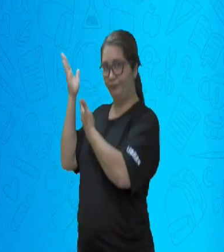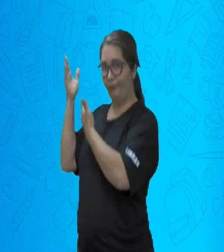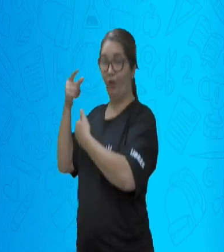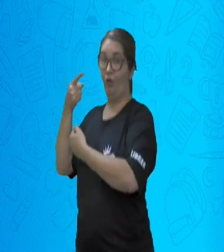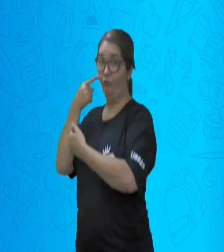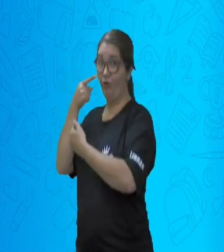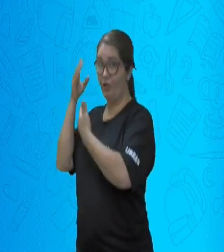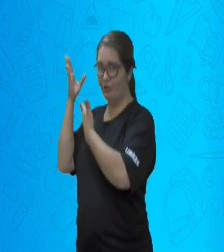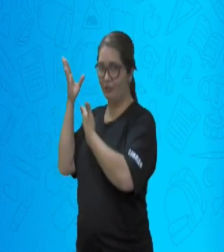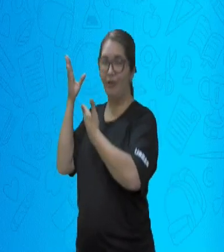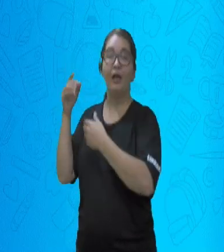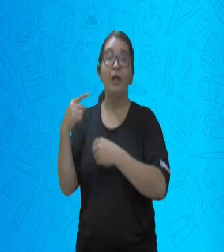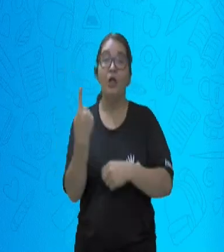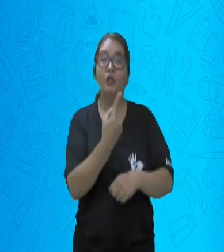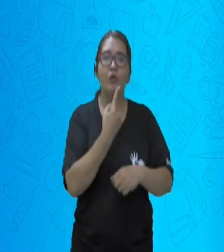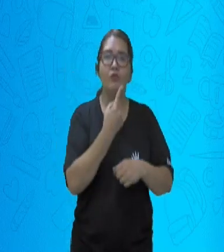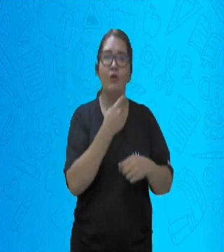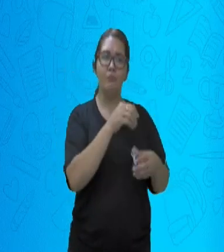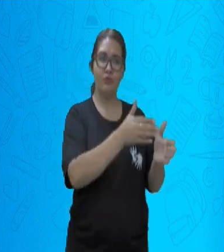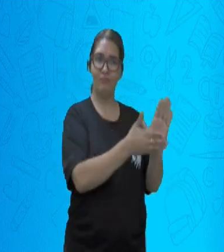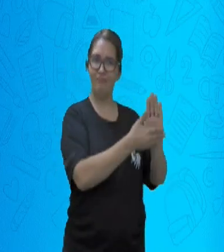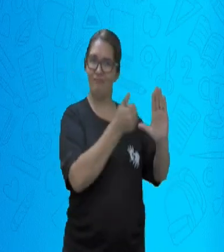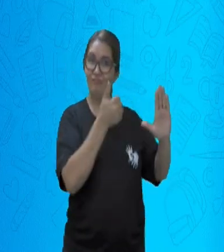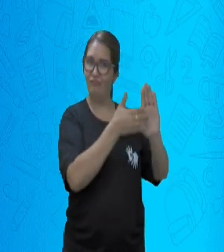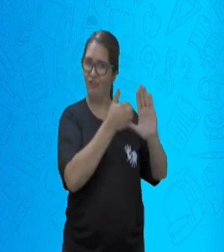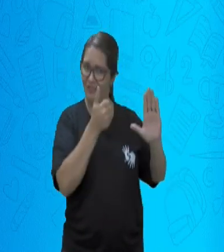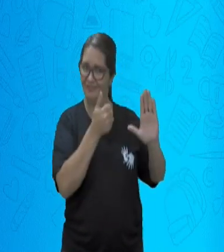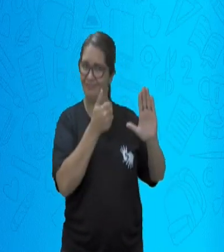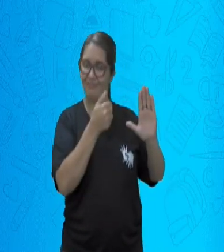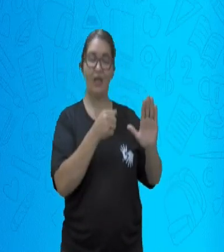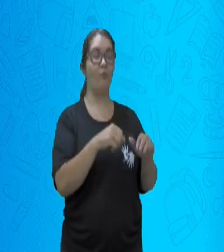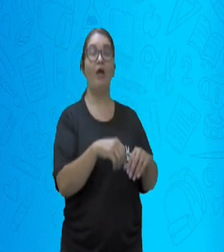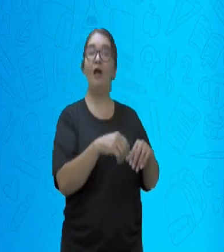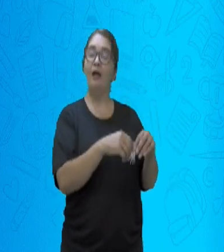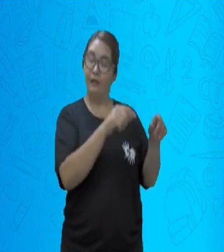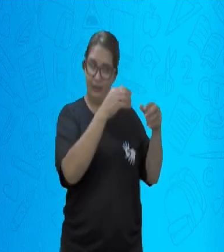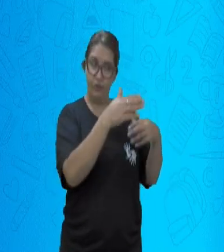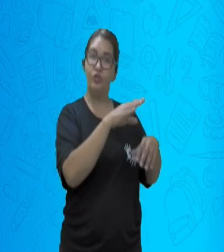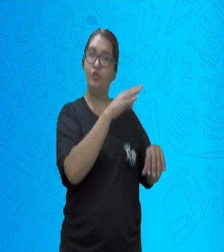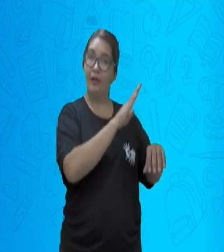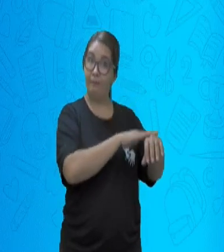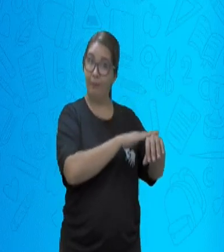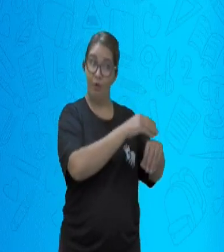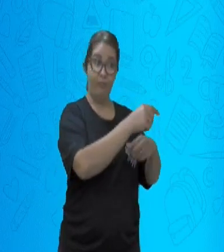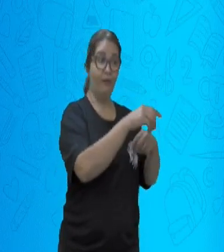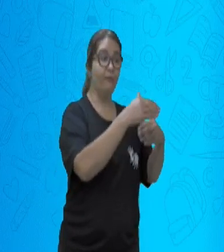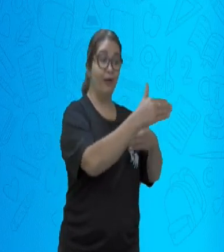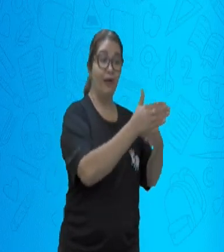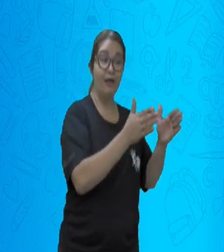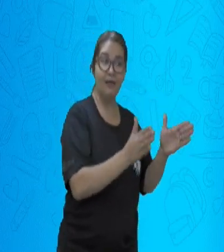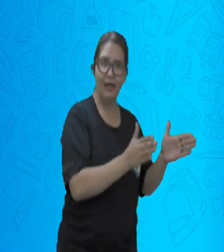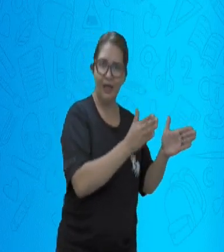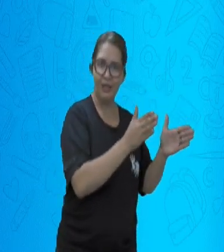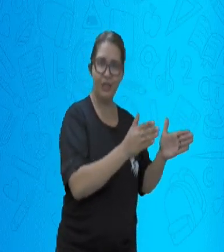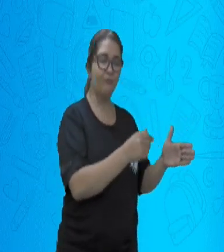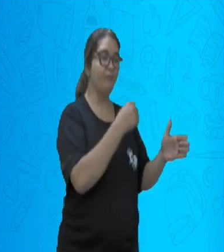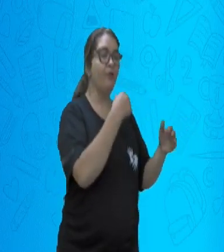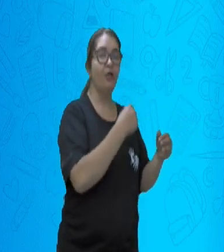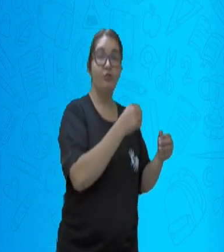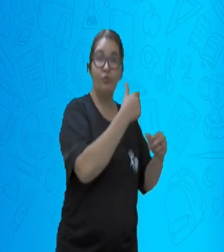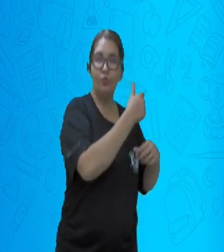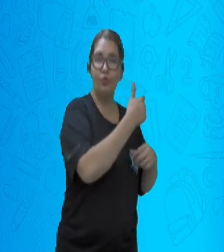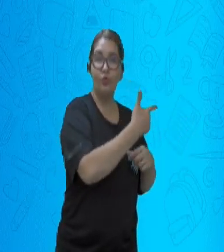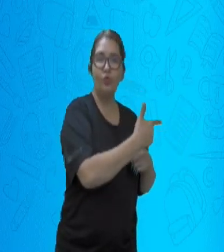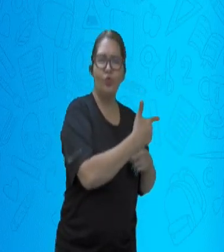grupo. Então a gente vai tomar como exemplo também a mesma caixa de lápis de cor do João. Ele tinha uma caixa de lápis de cor